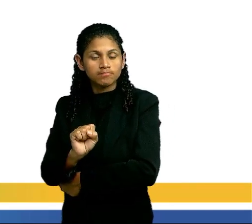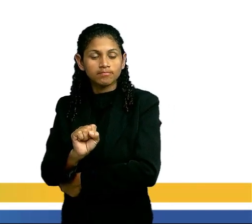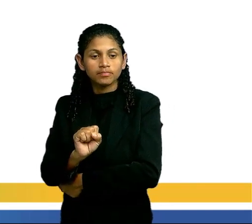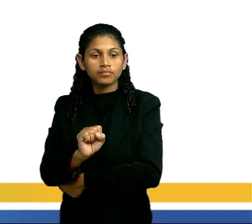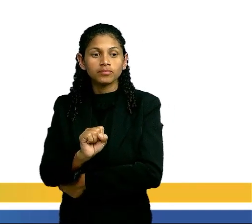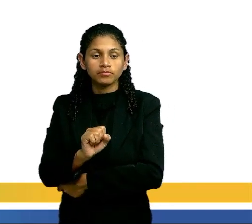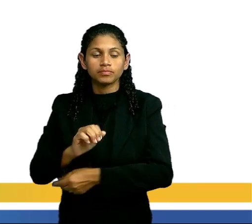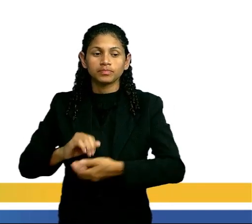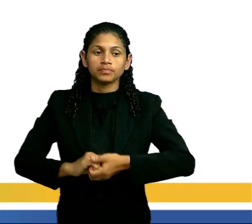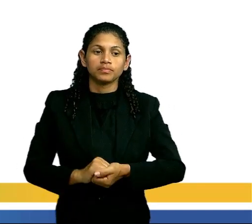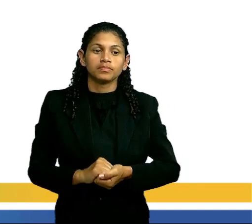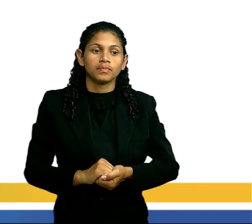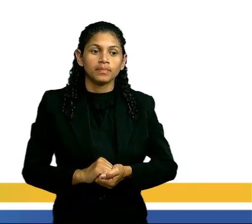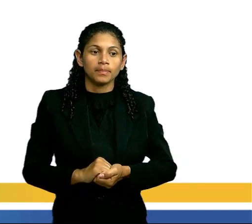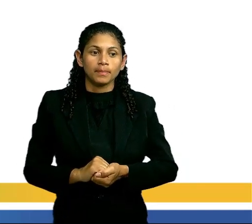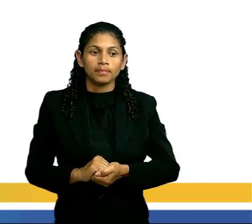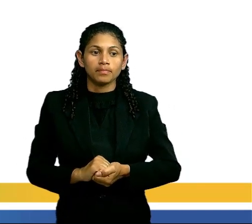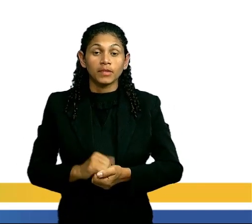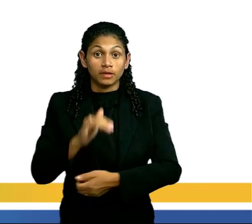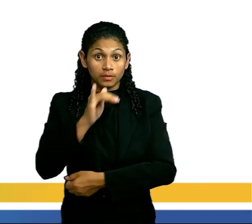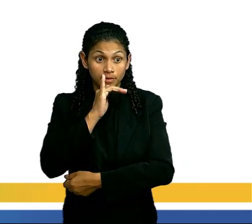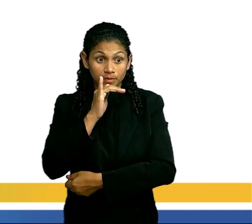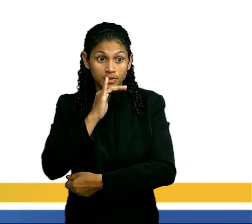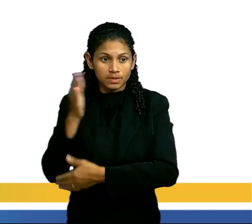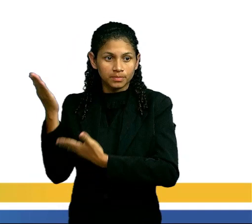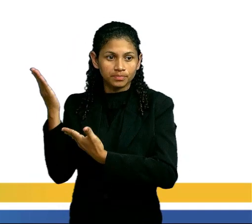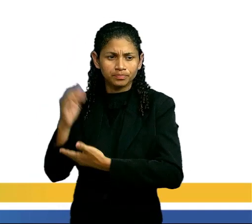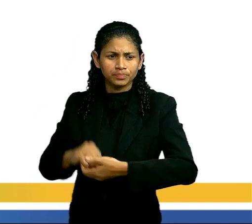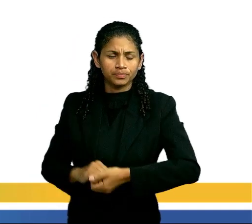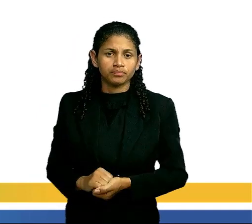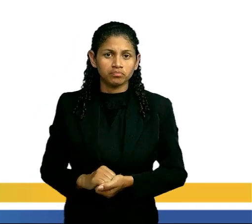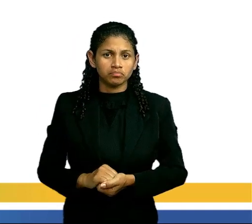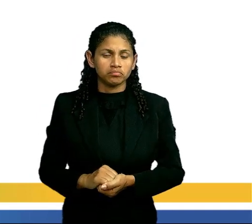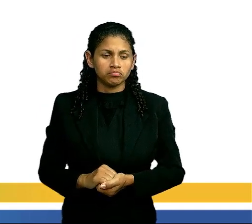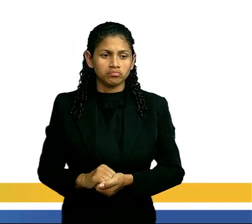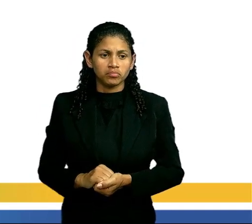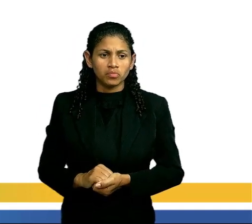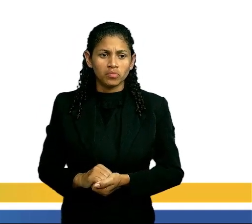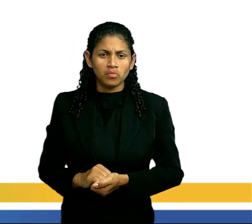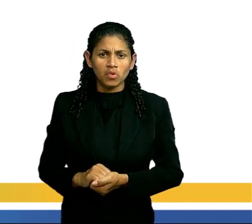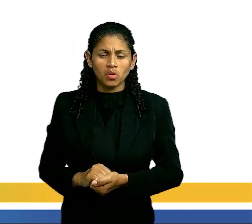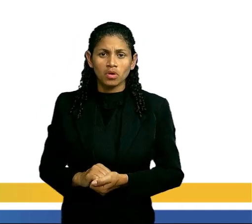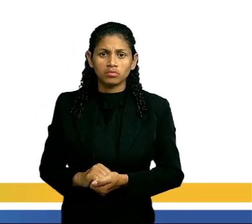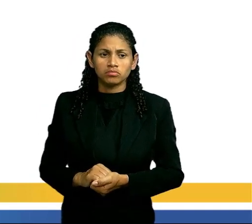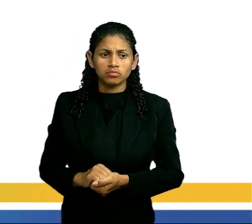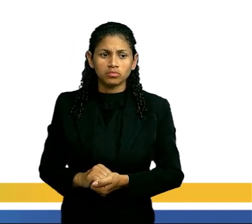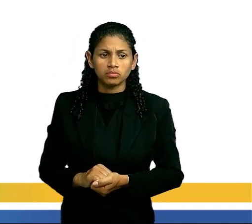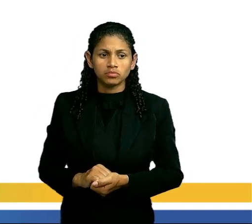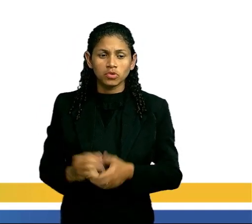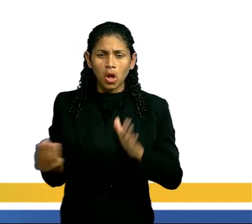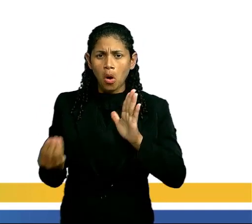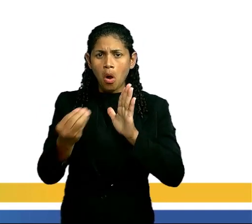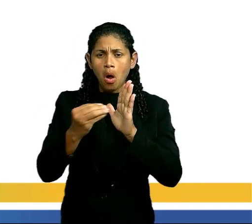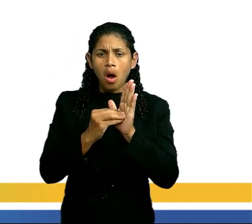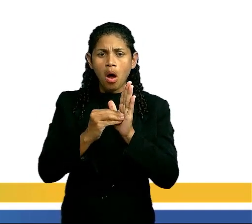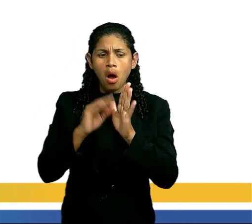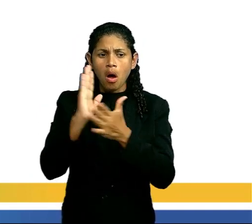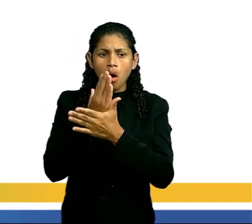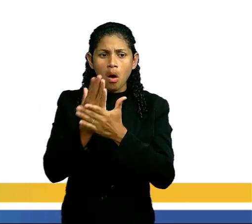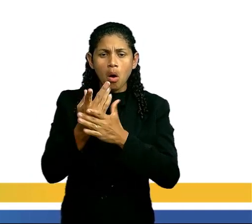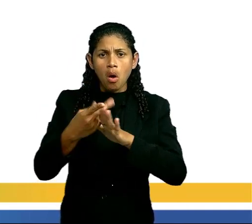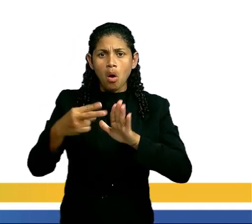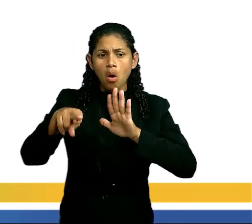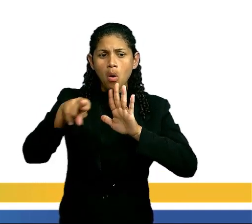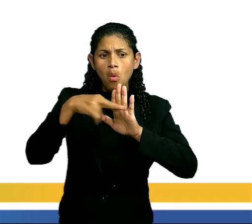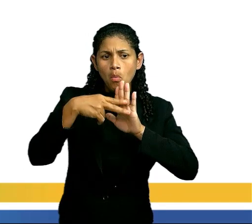conjunção adversativa. Tem um exemplo aí que diz: tirei algumas notas baixas em provas e meus pais